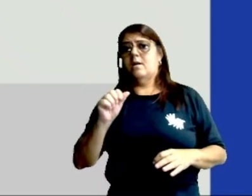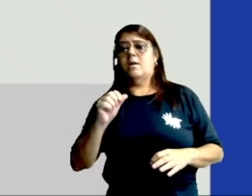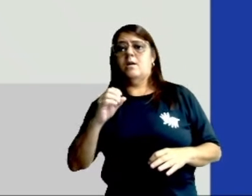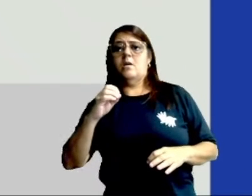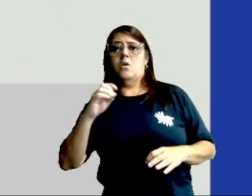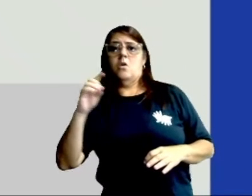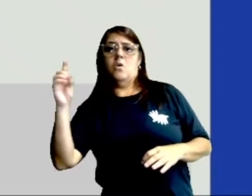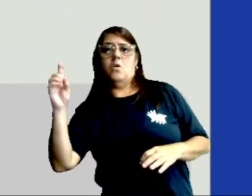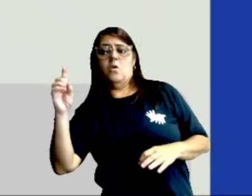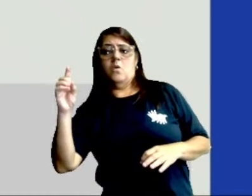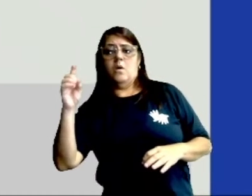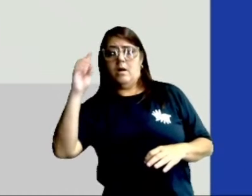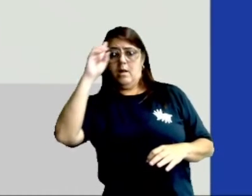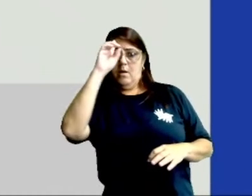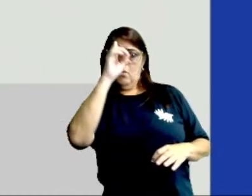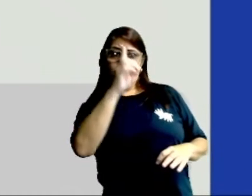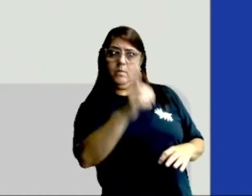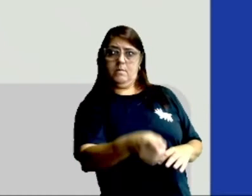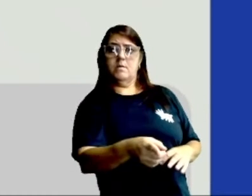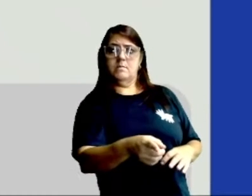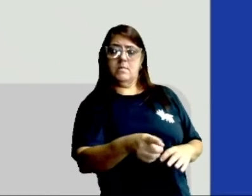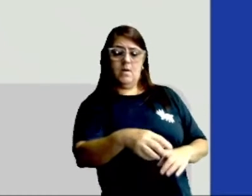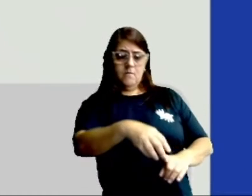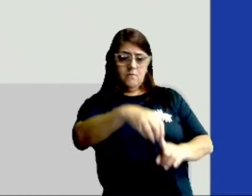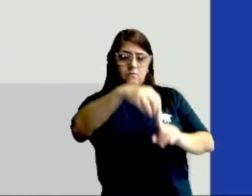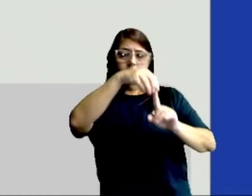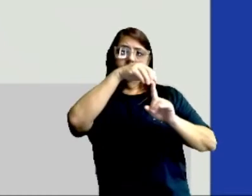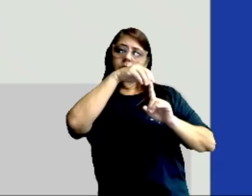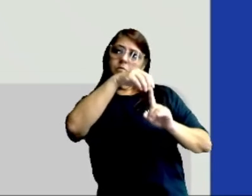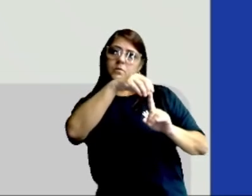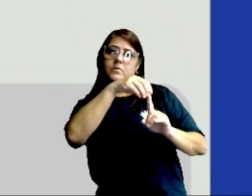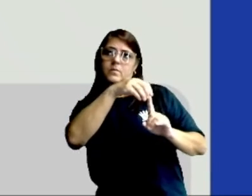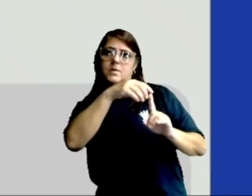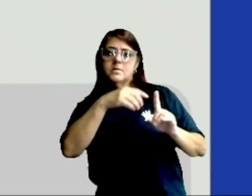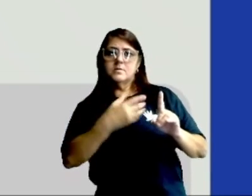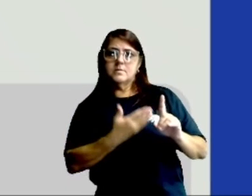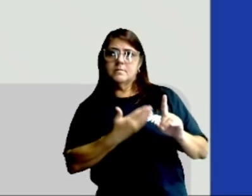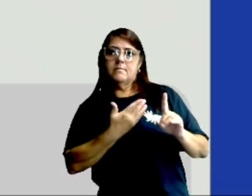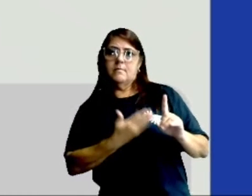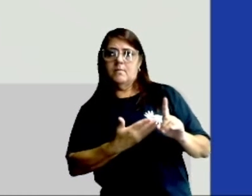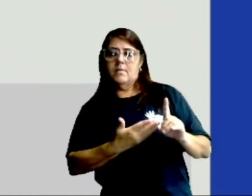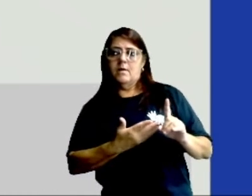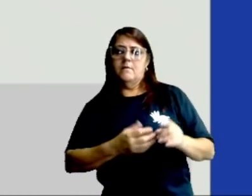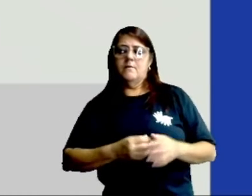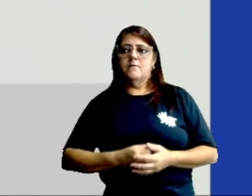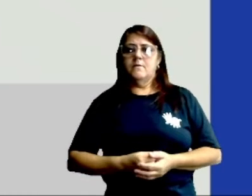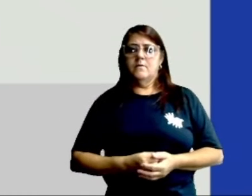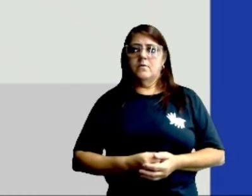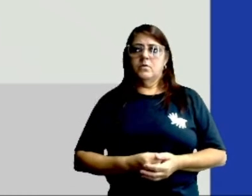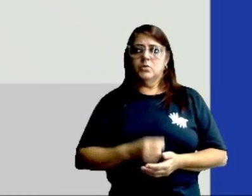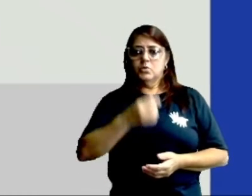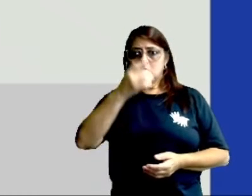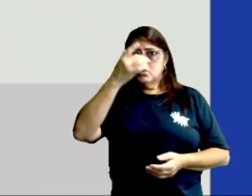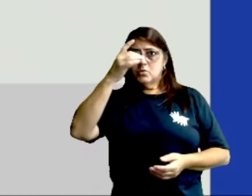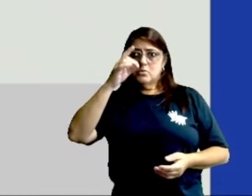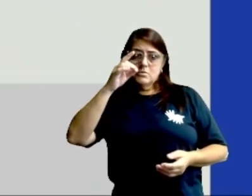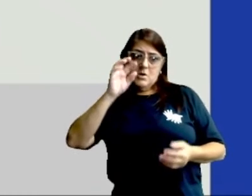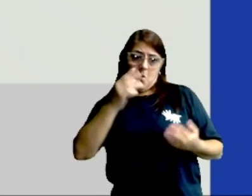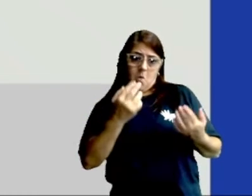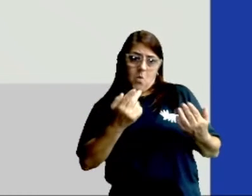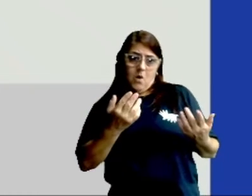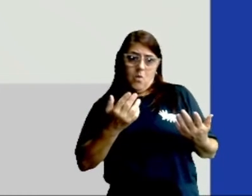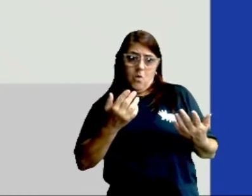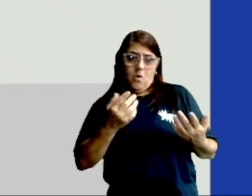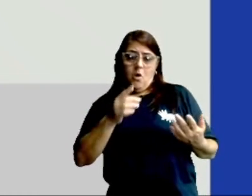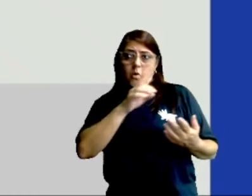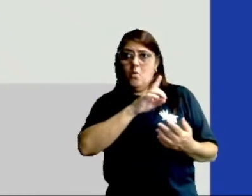também era um sacerdote Supremo ou seja ele é mais representado que ele era uma representatividade do ser Divino na